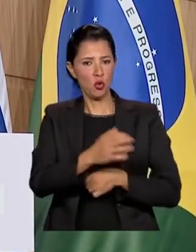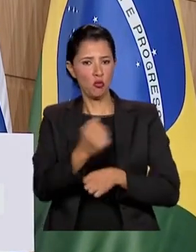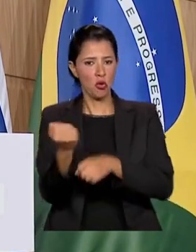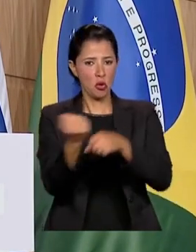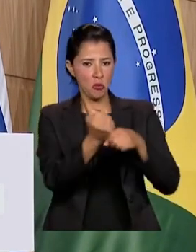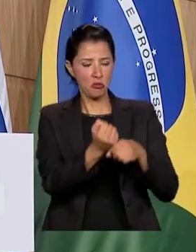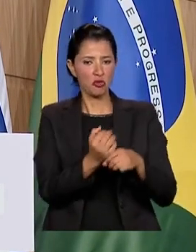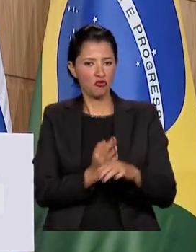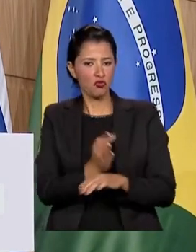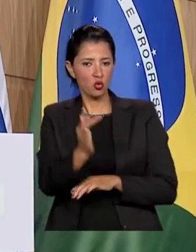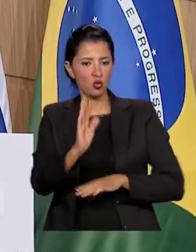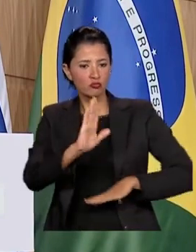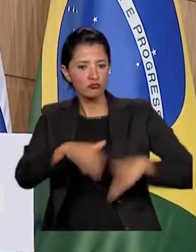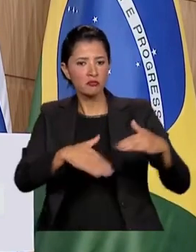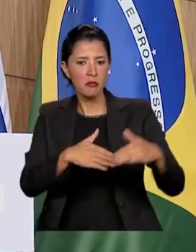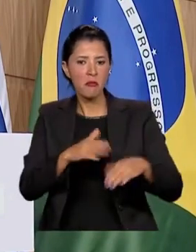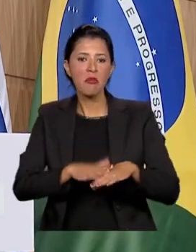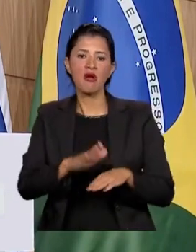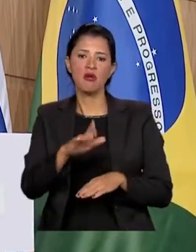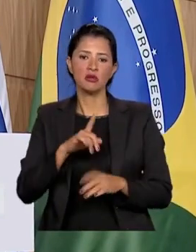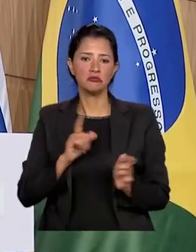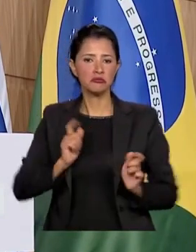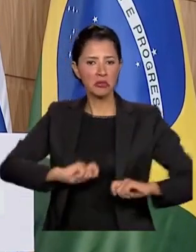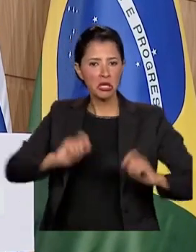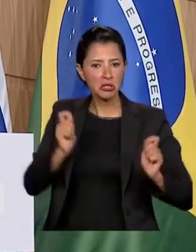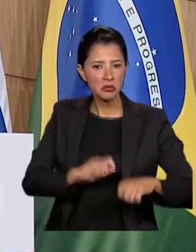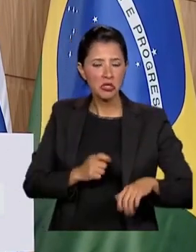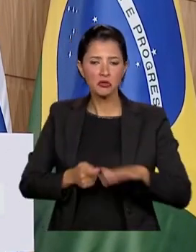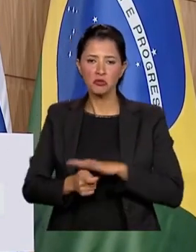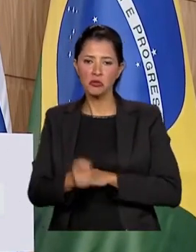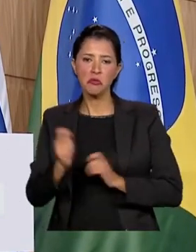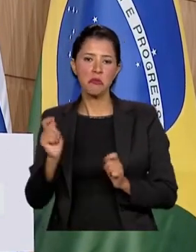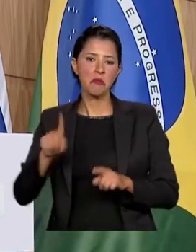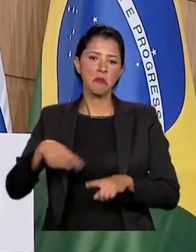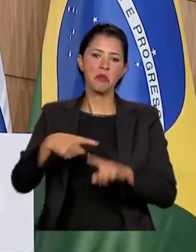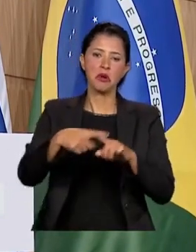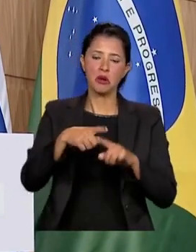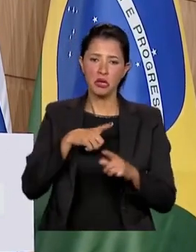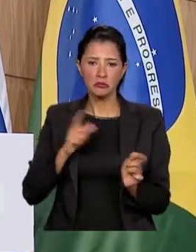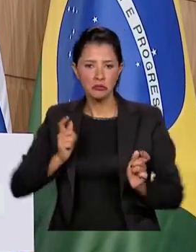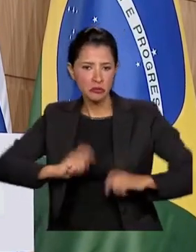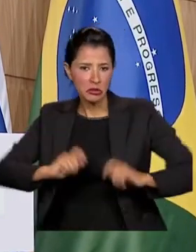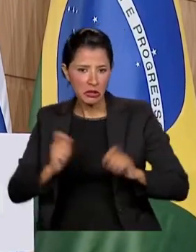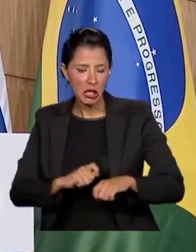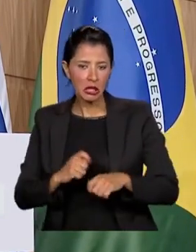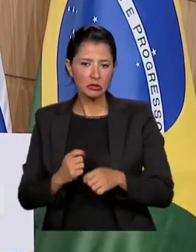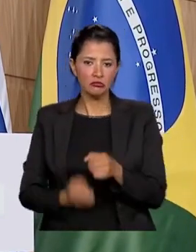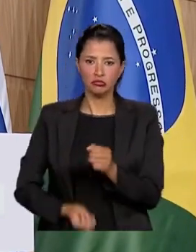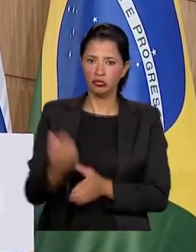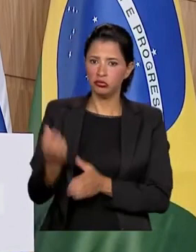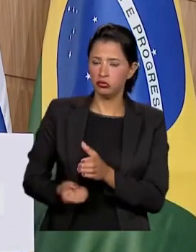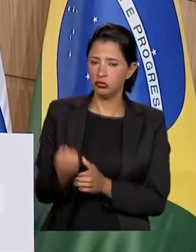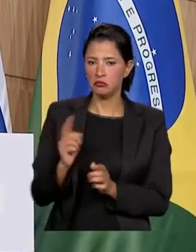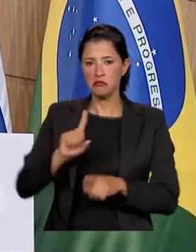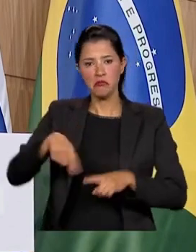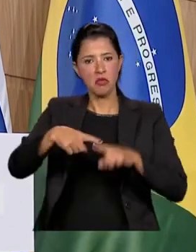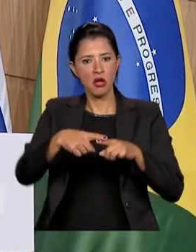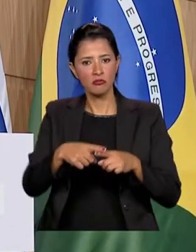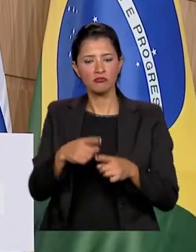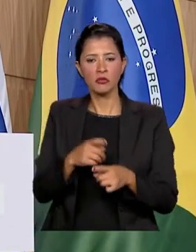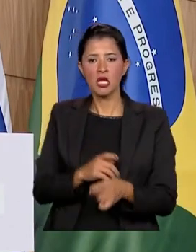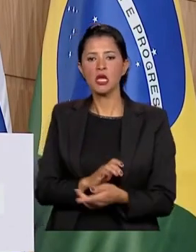trazer mais futuro para aquele país, mais capacidade de investimento, mais capacidade de produção, mais capacidade de